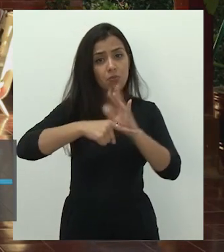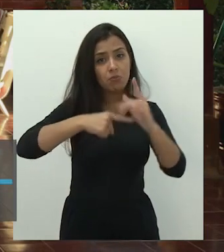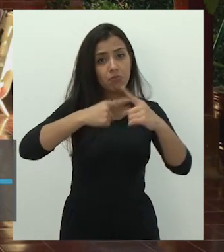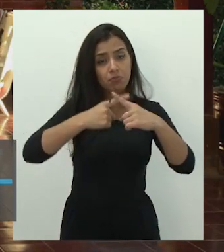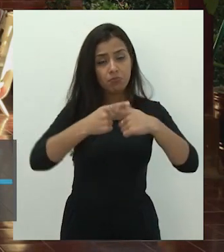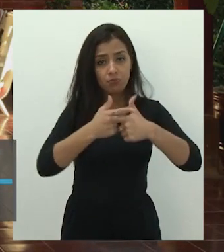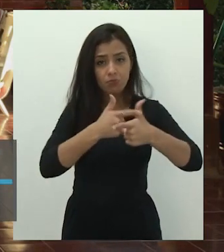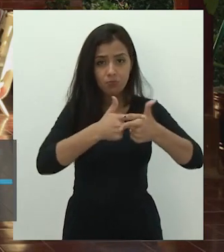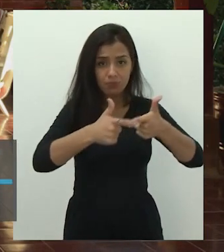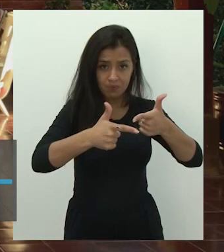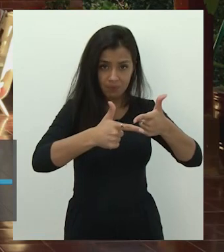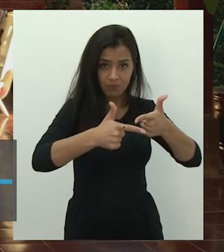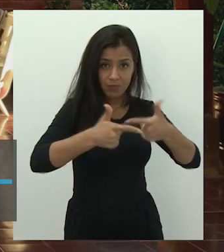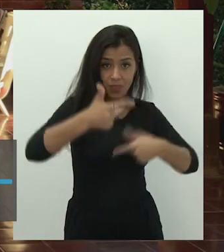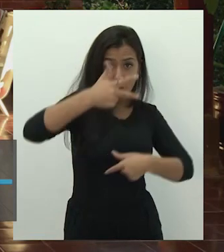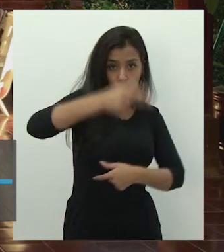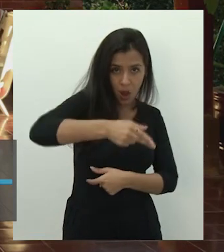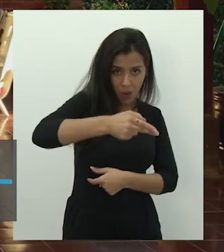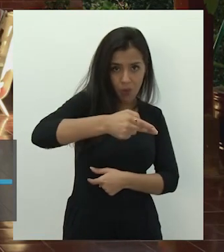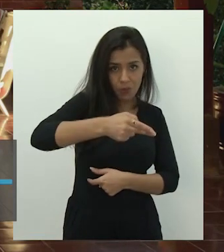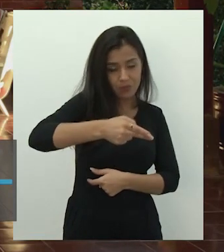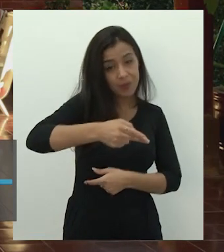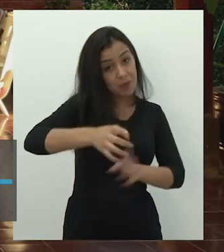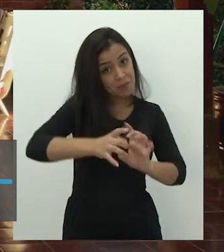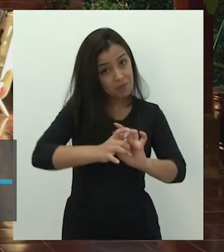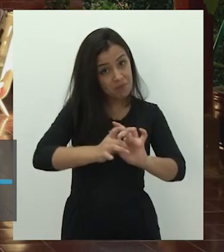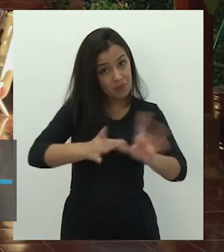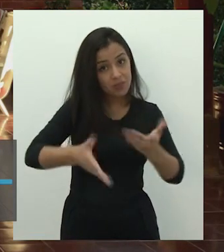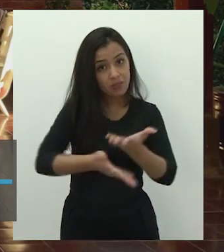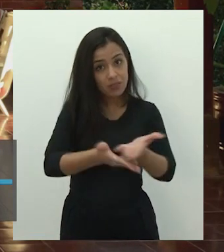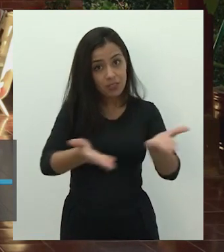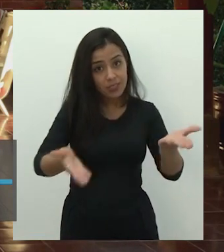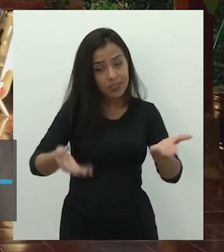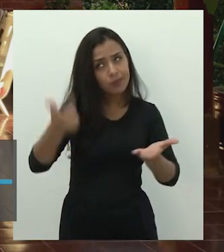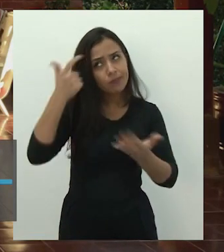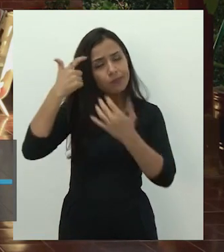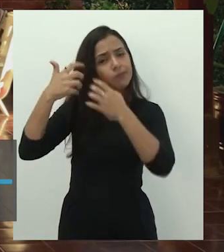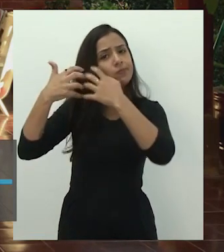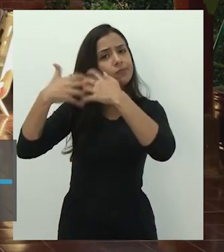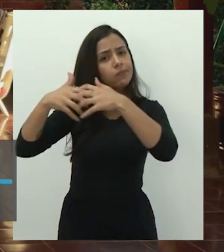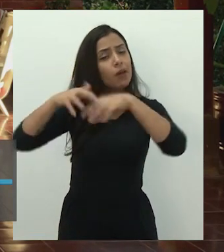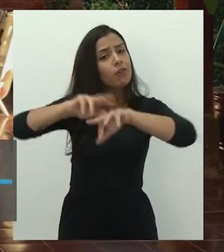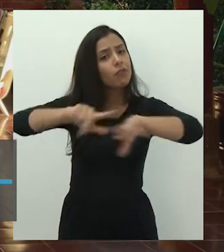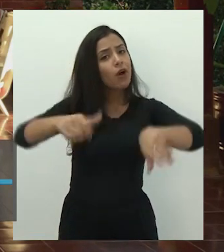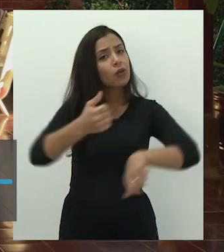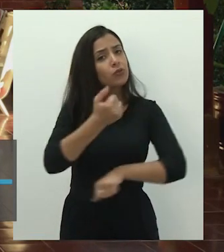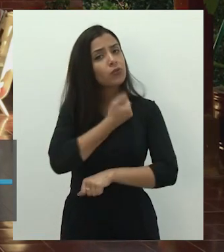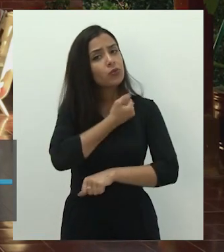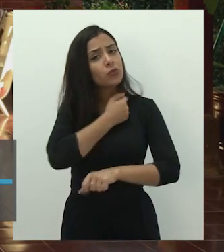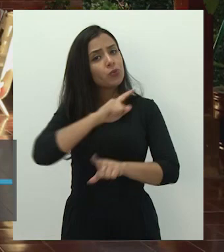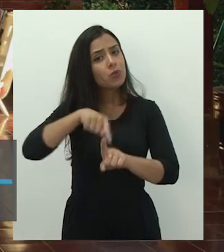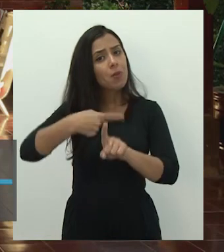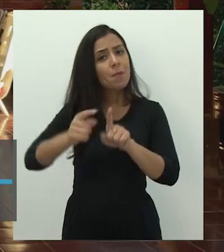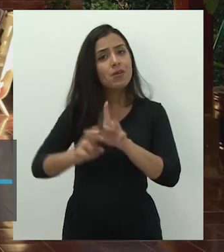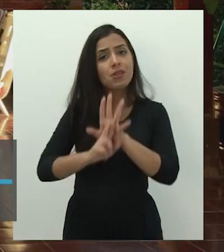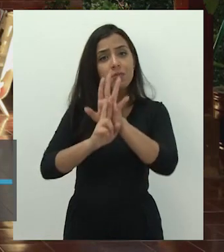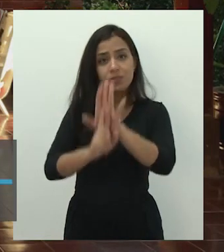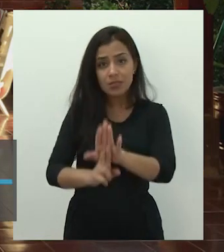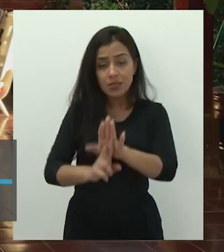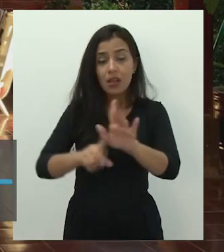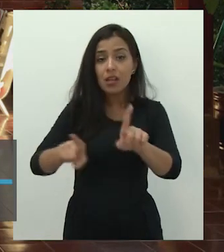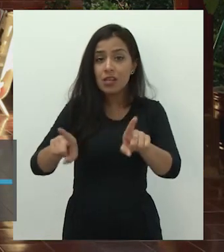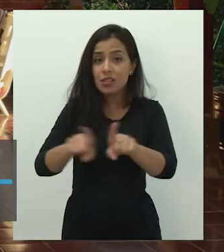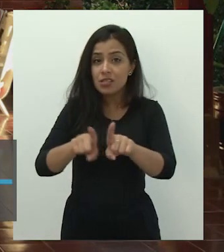eles maior flexibilidade no trato com os números e suas representações, além